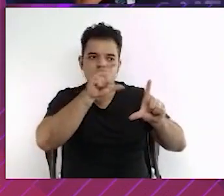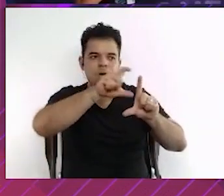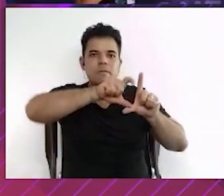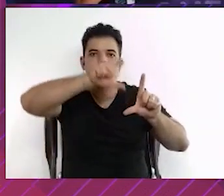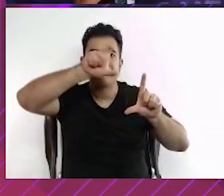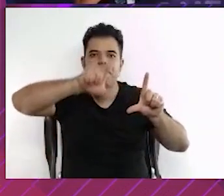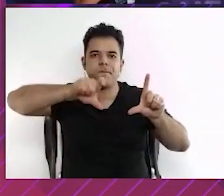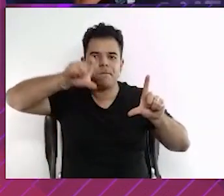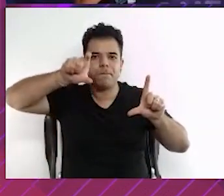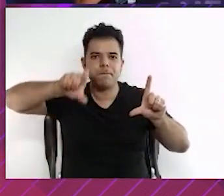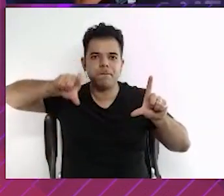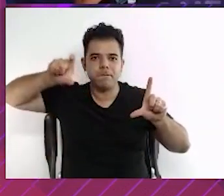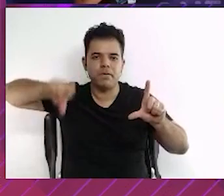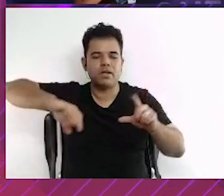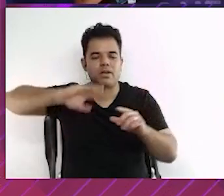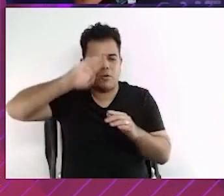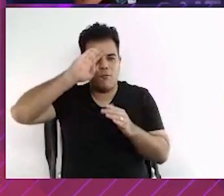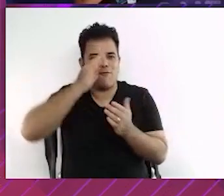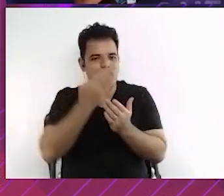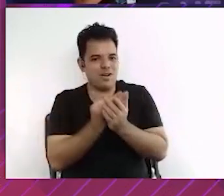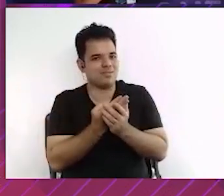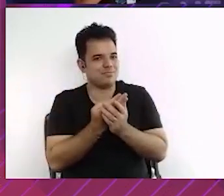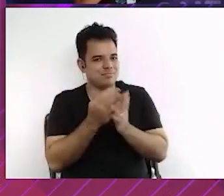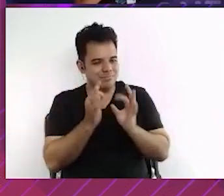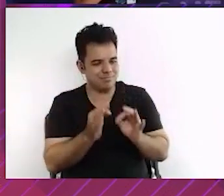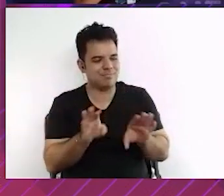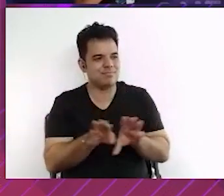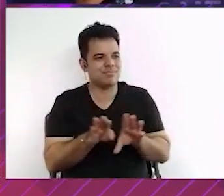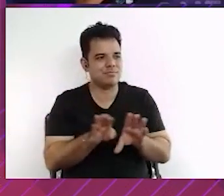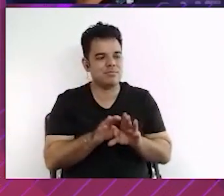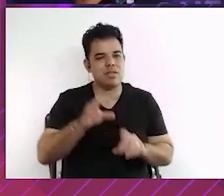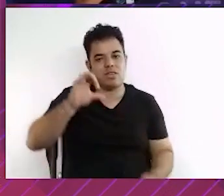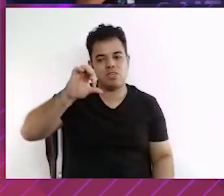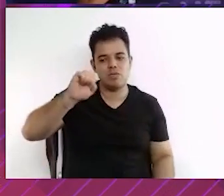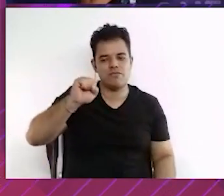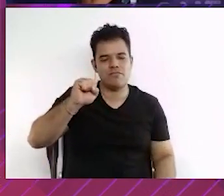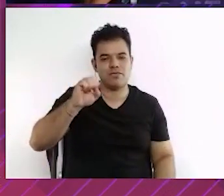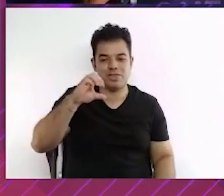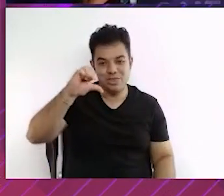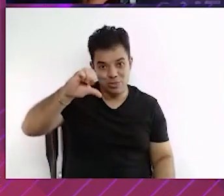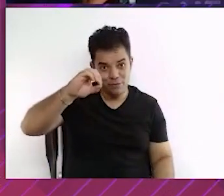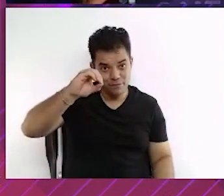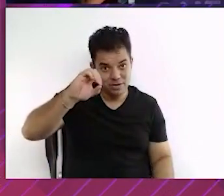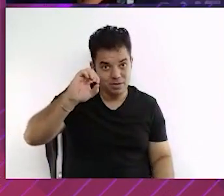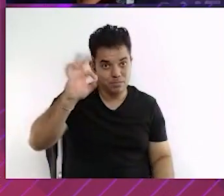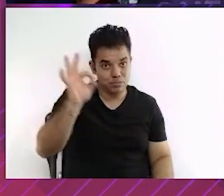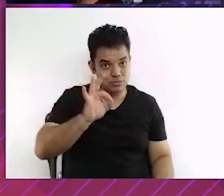DeepAR. Aqui, no caso, o intervalo de confiança é de 90%.